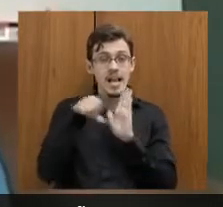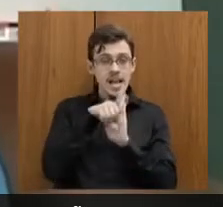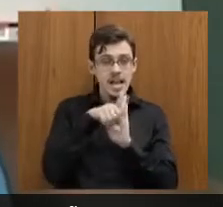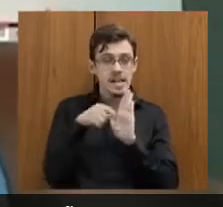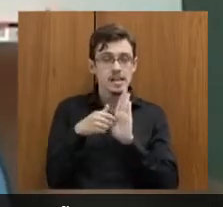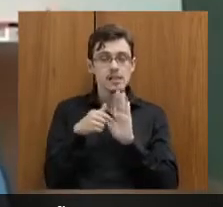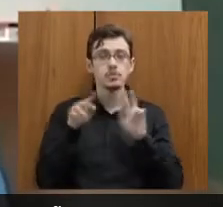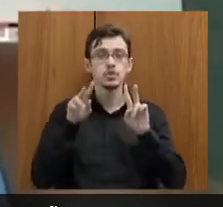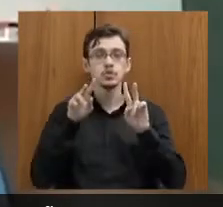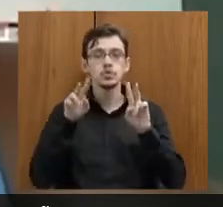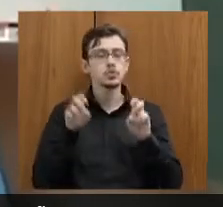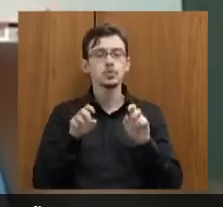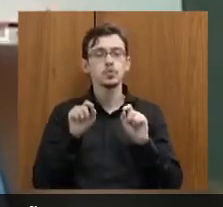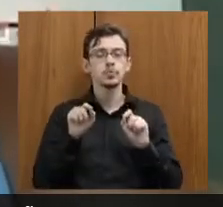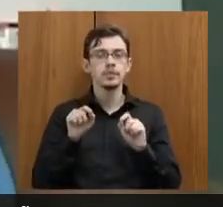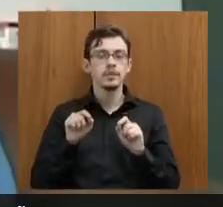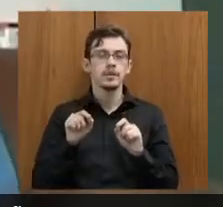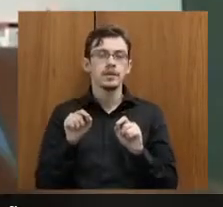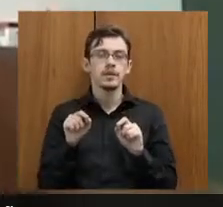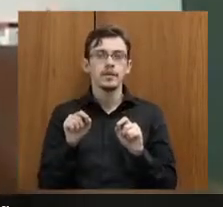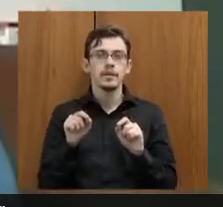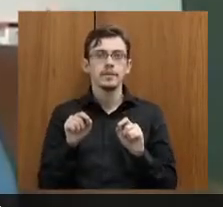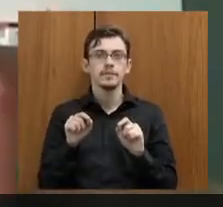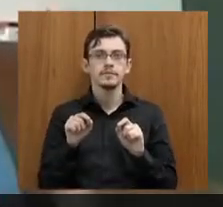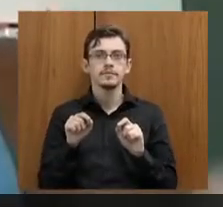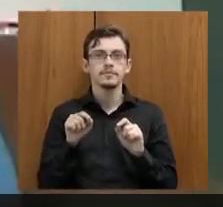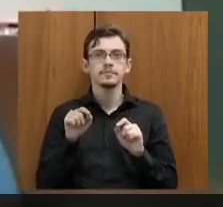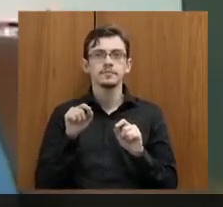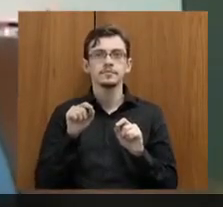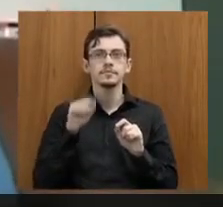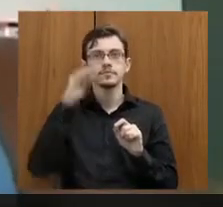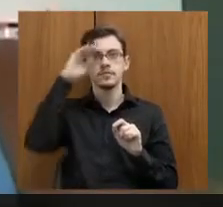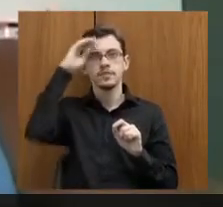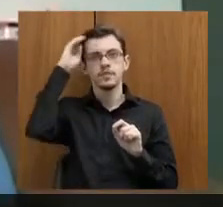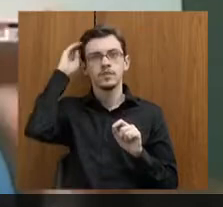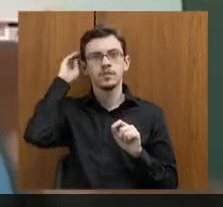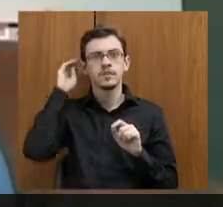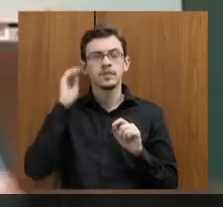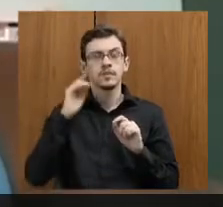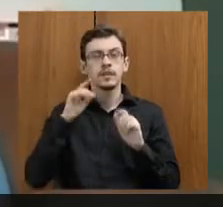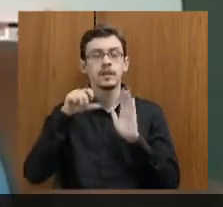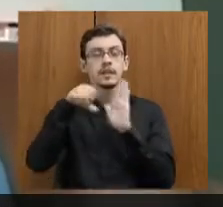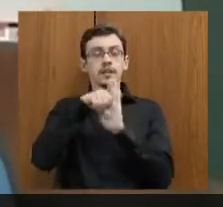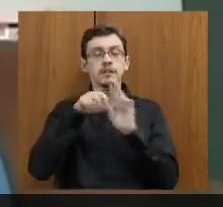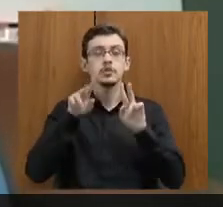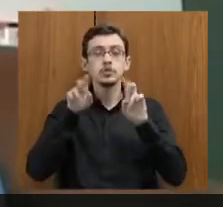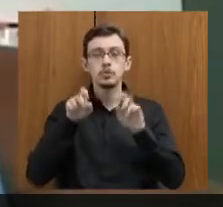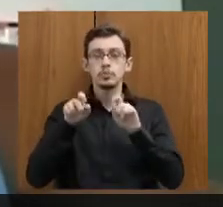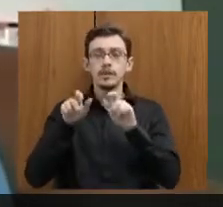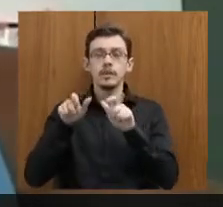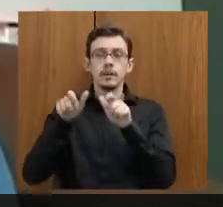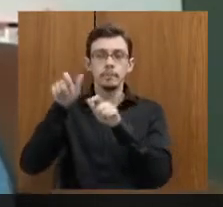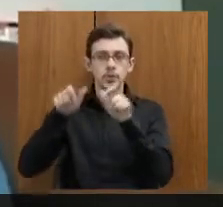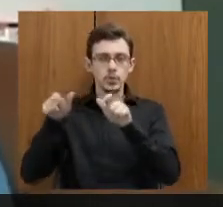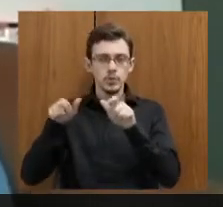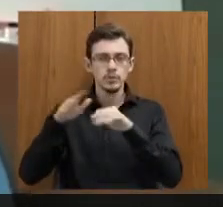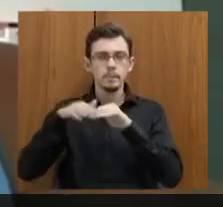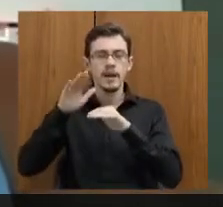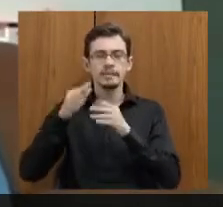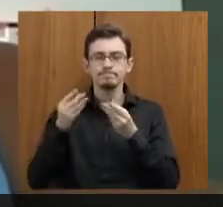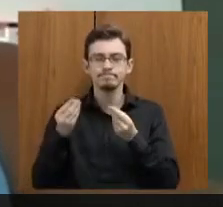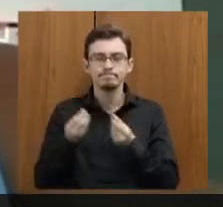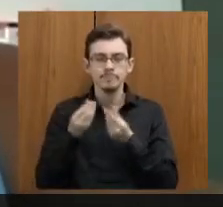condição de grupo é vulnerabilizados necessariamente por uma situação